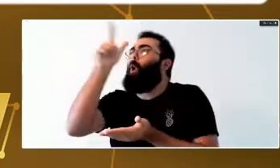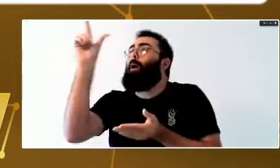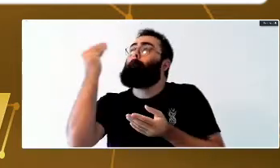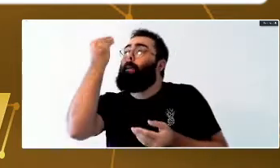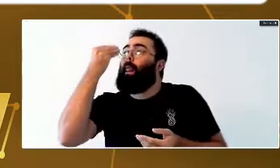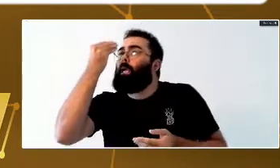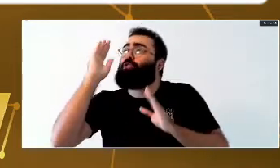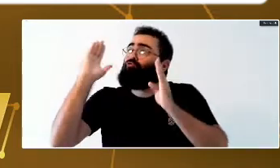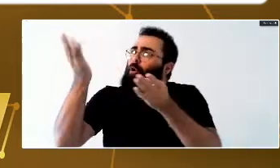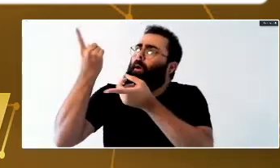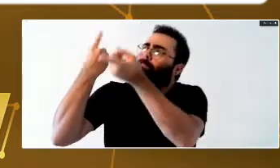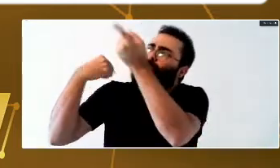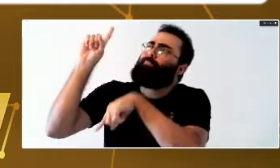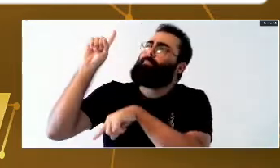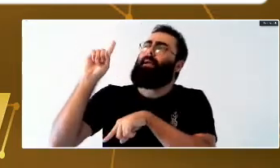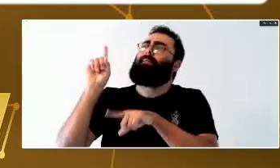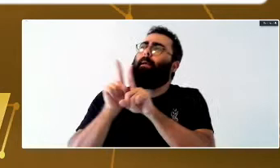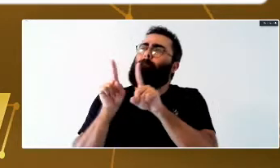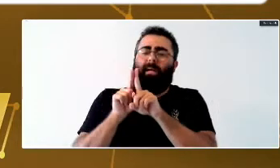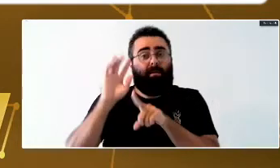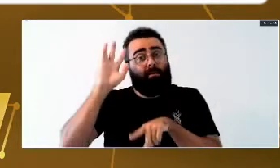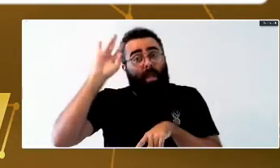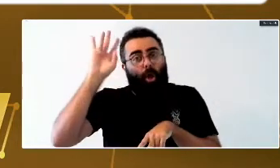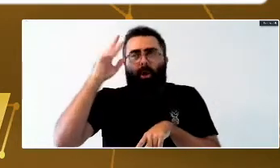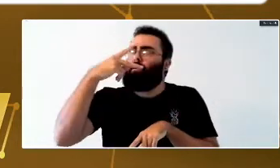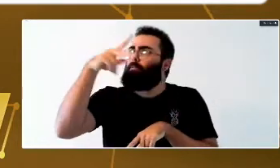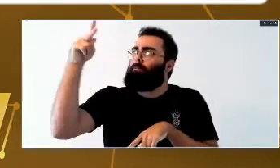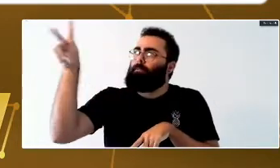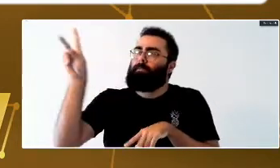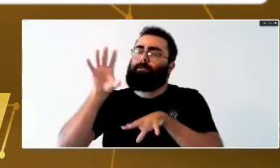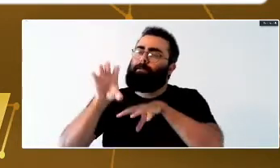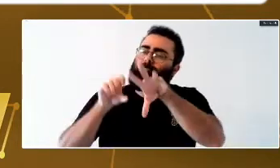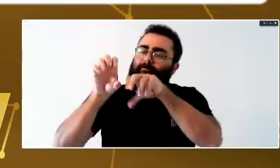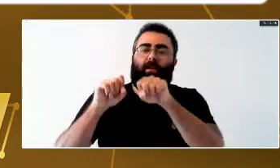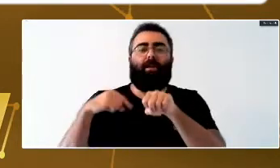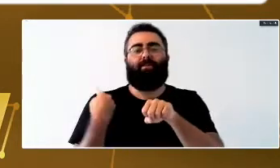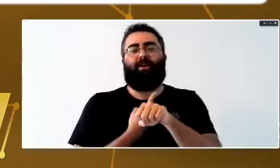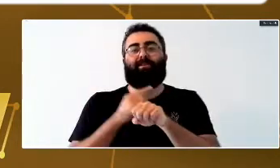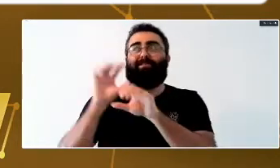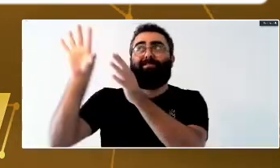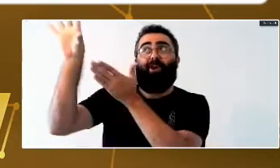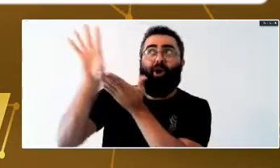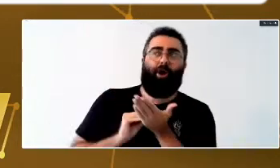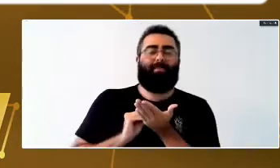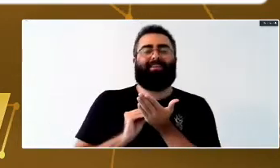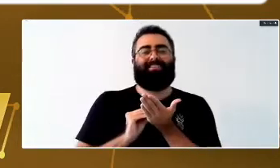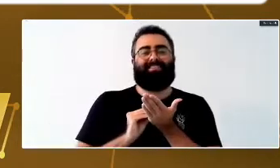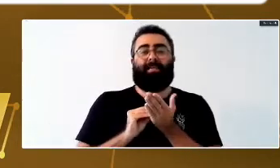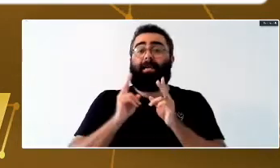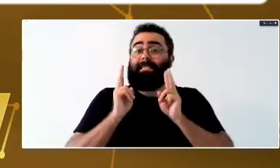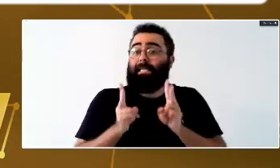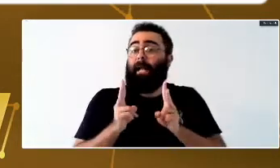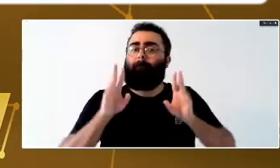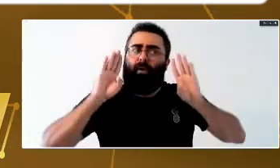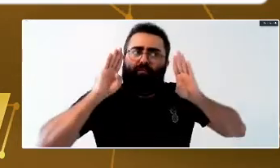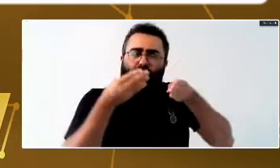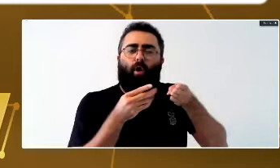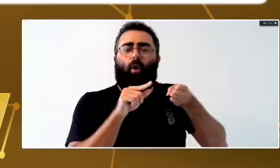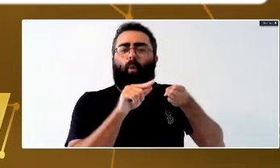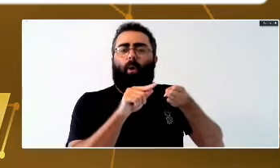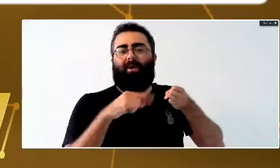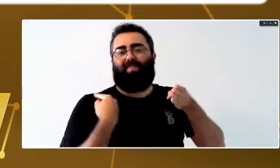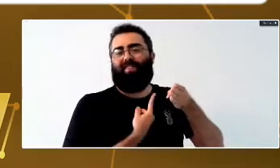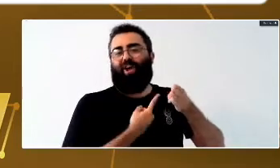melhores pensamentos críticos e melhoramos os projetos, mas isso muito focado nas ações